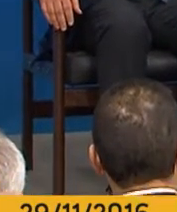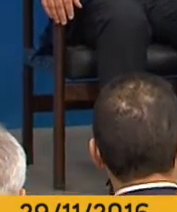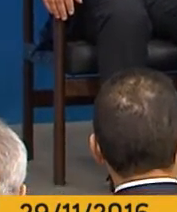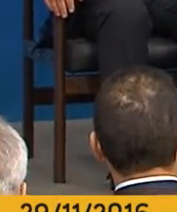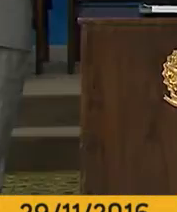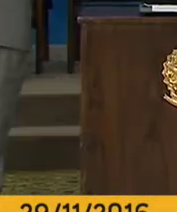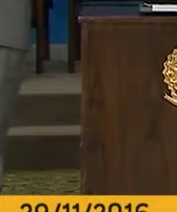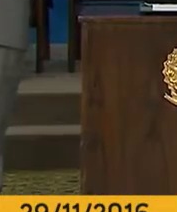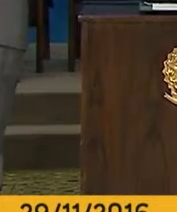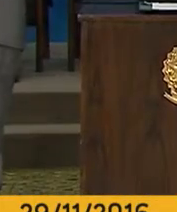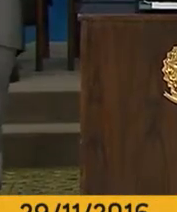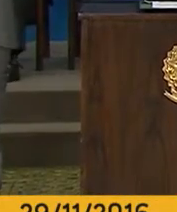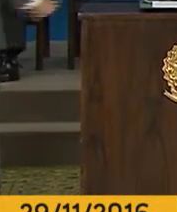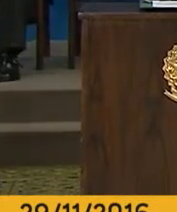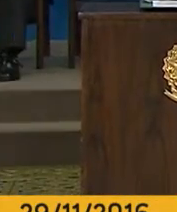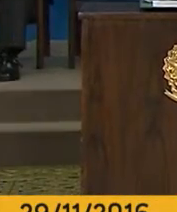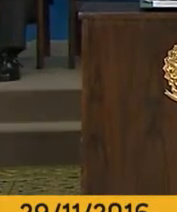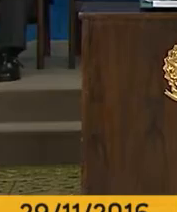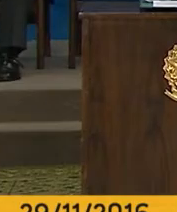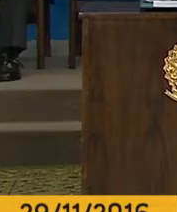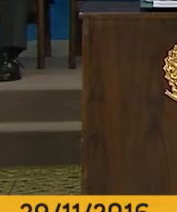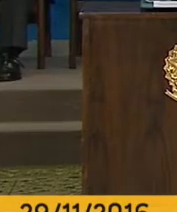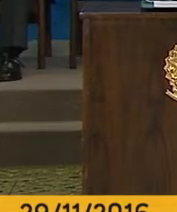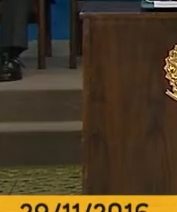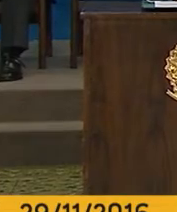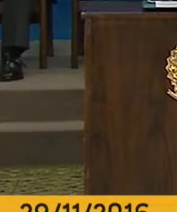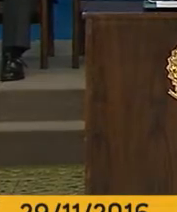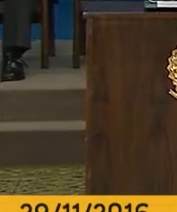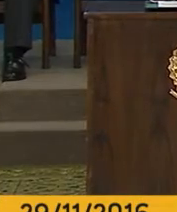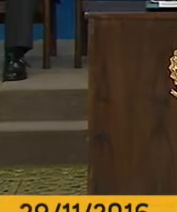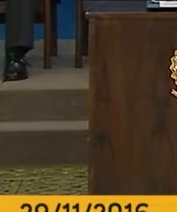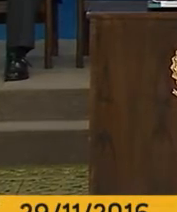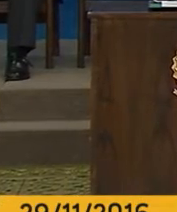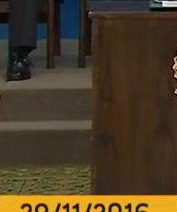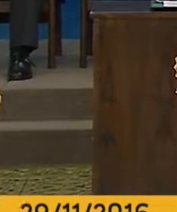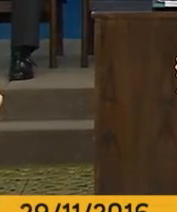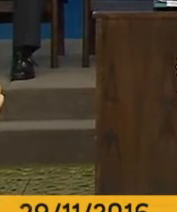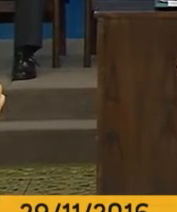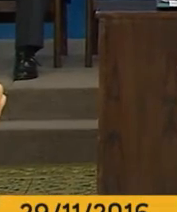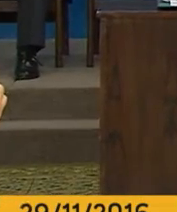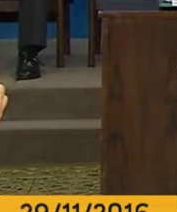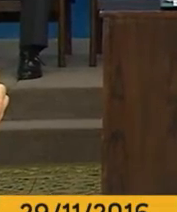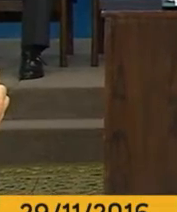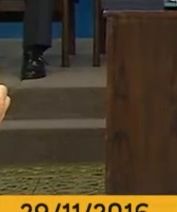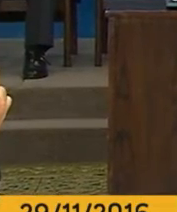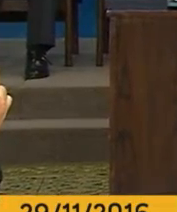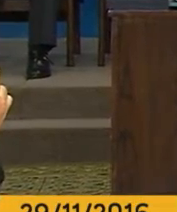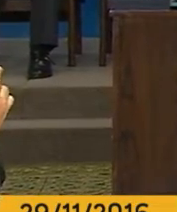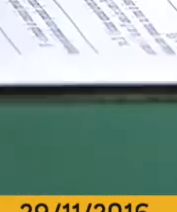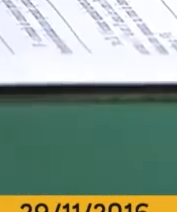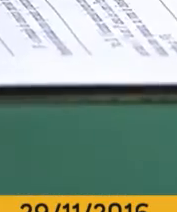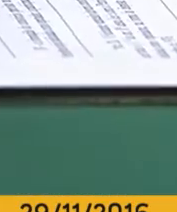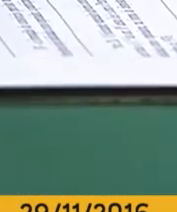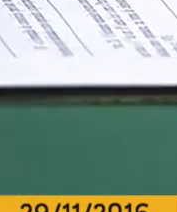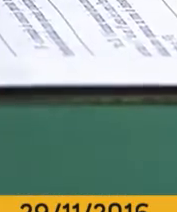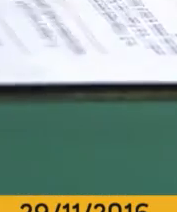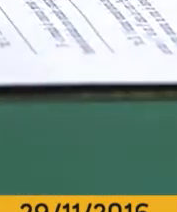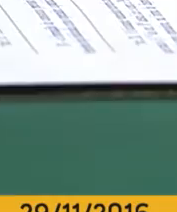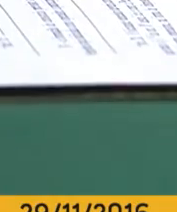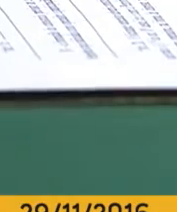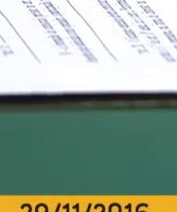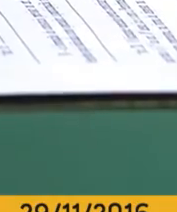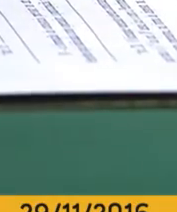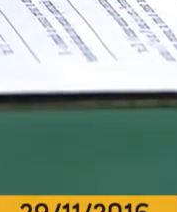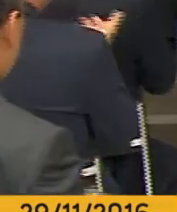351 de 22 de dezembro de 2010 para facultar à petrobras o direito de preferência a